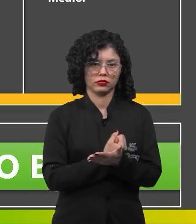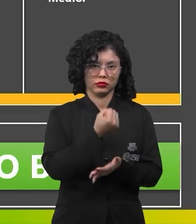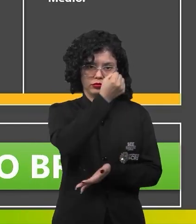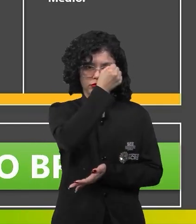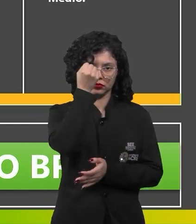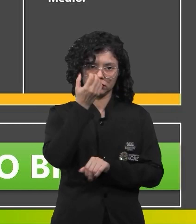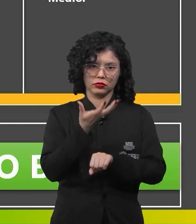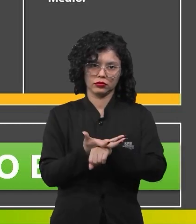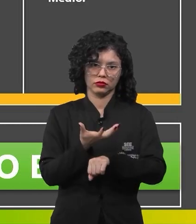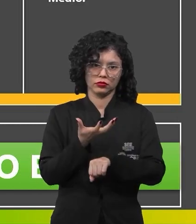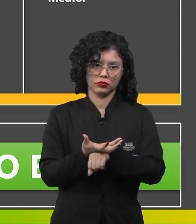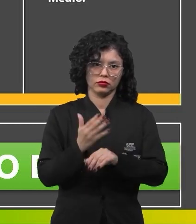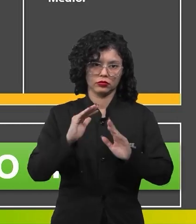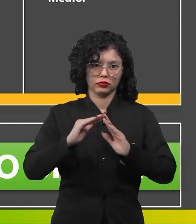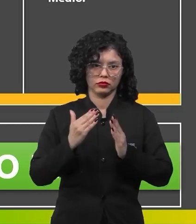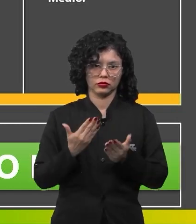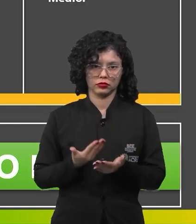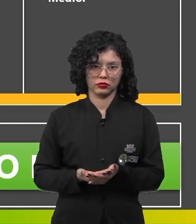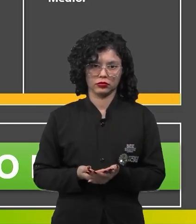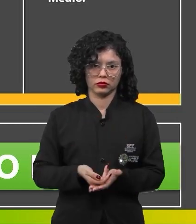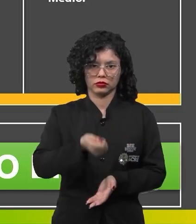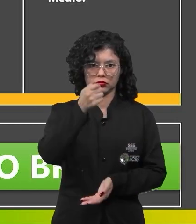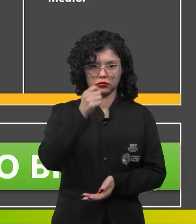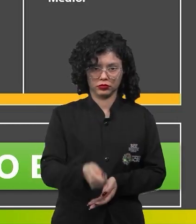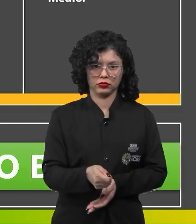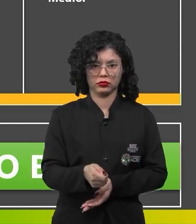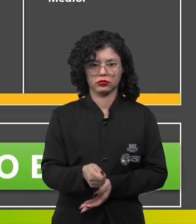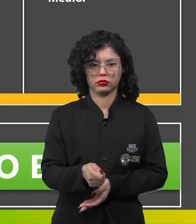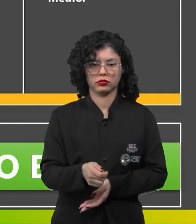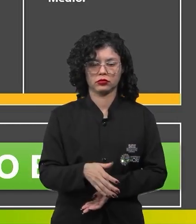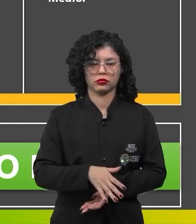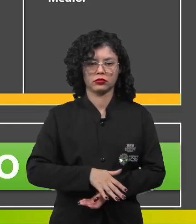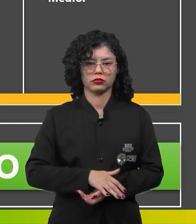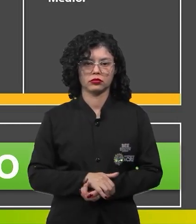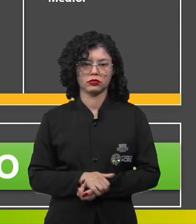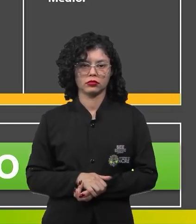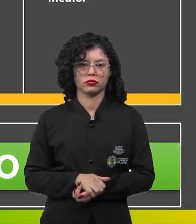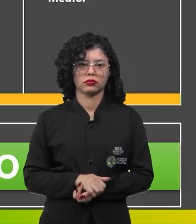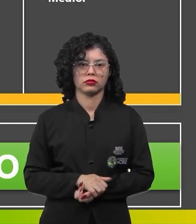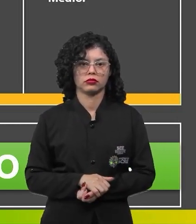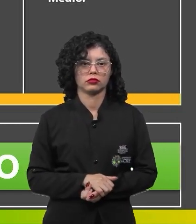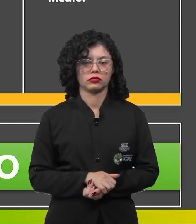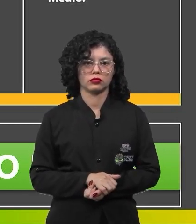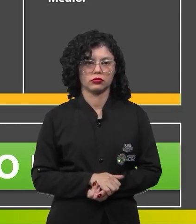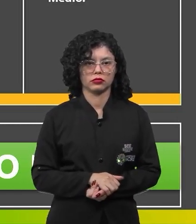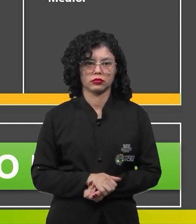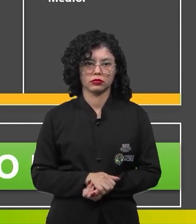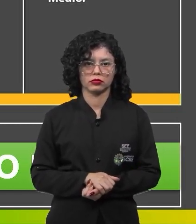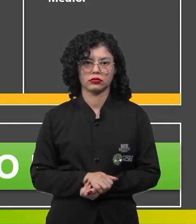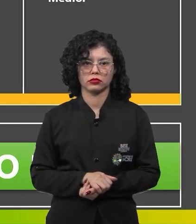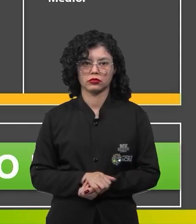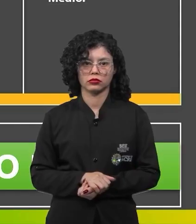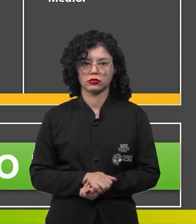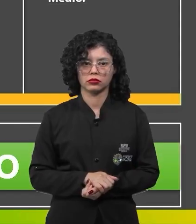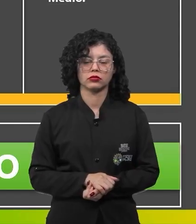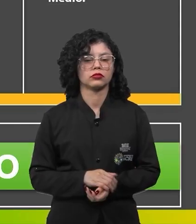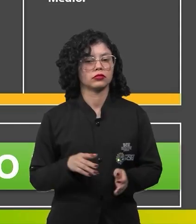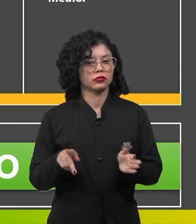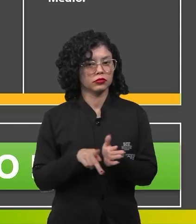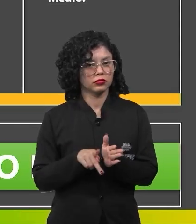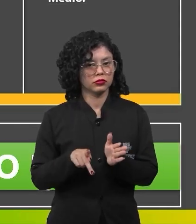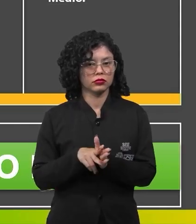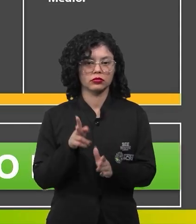da sociologia como disciplina escolar durante o período da ditadura militar. Inclusive, no